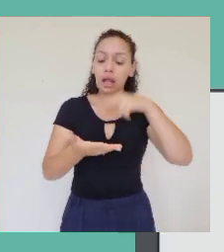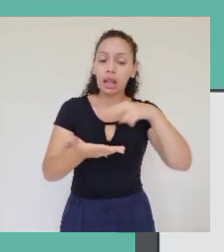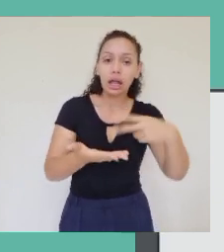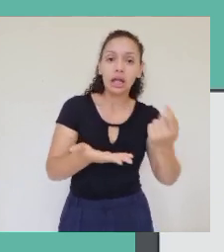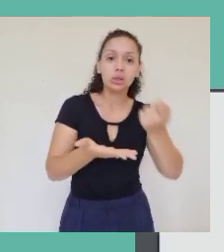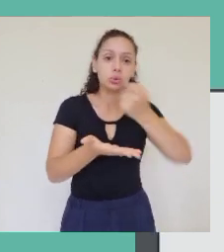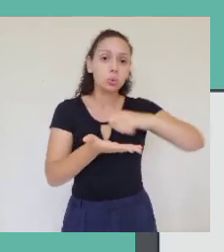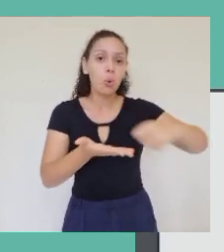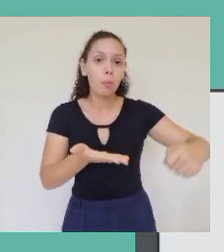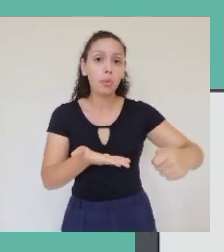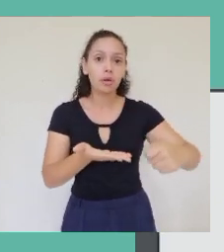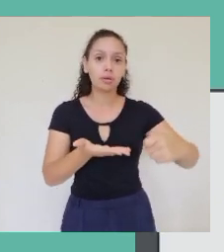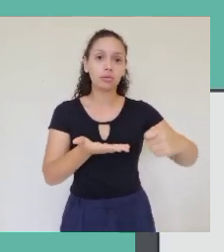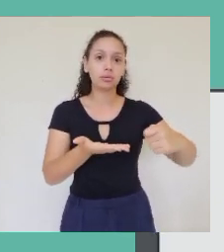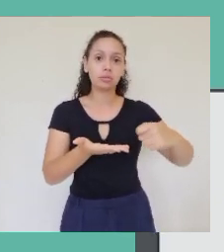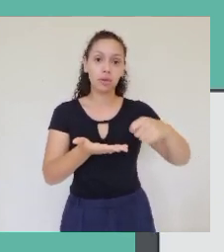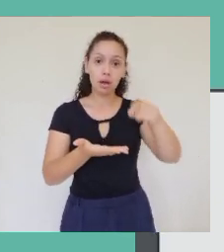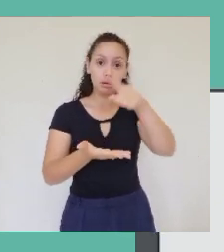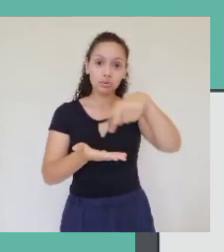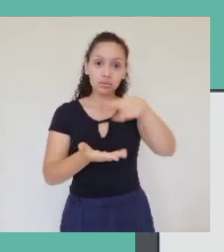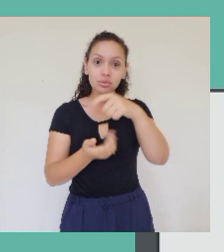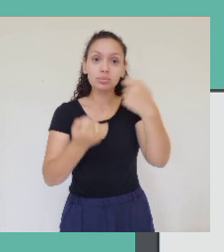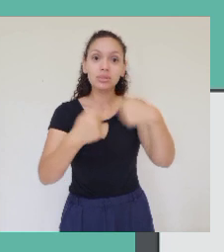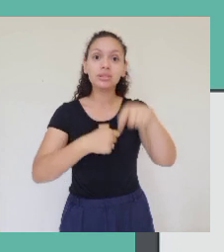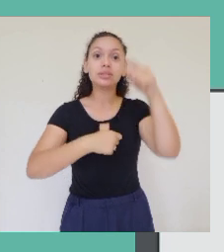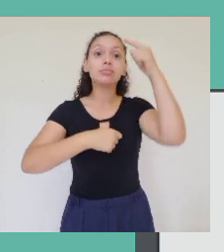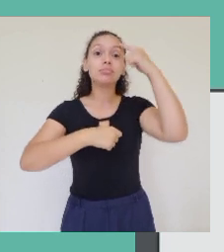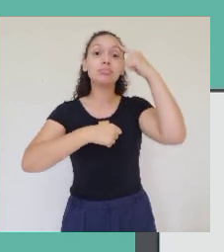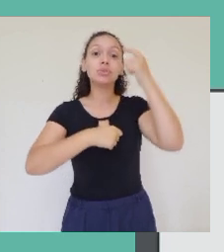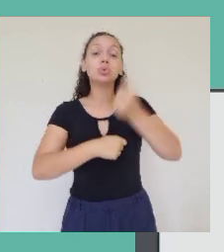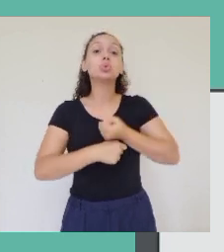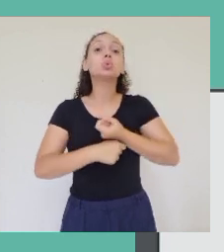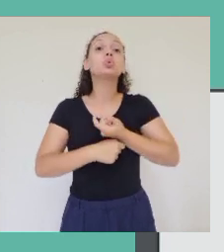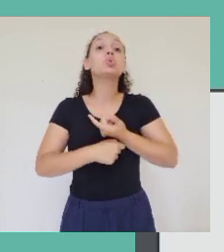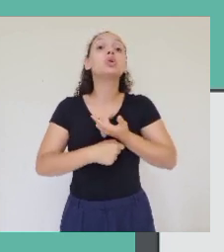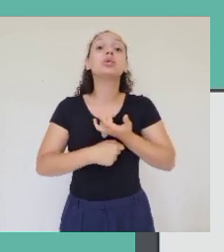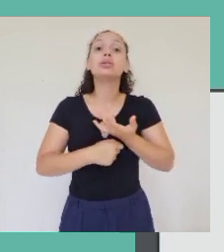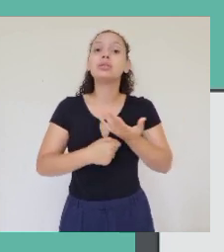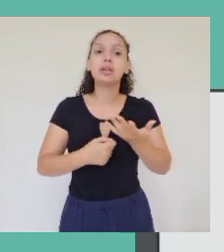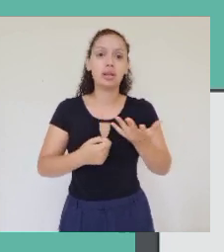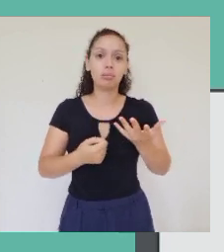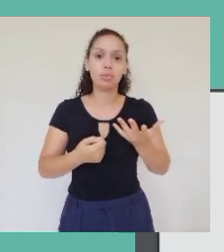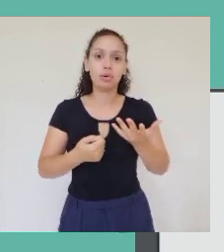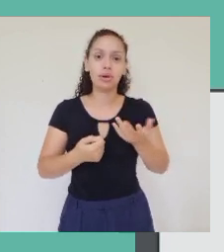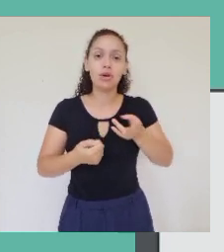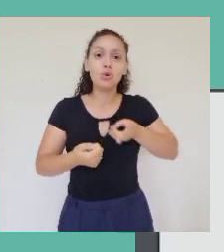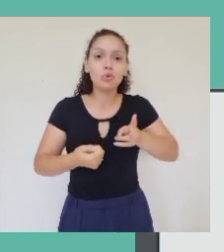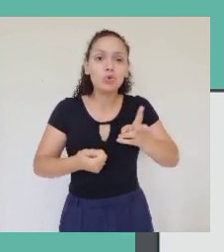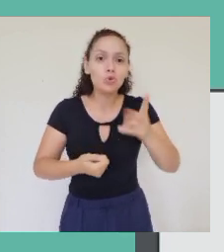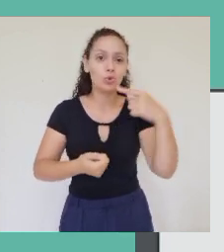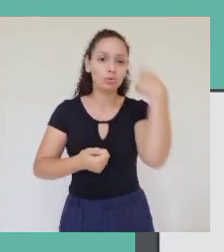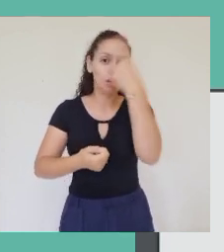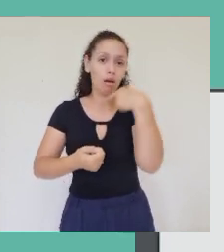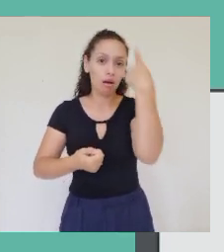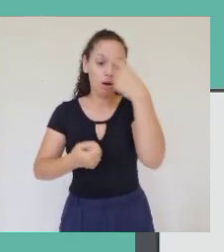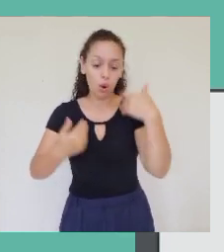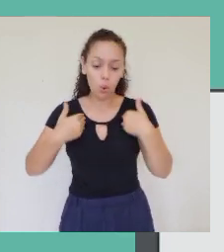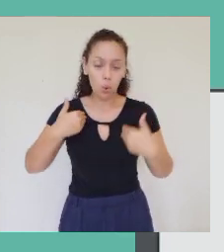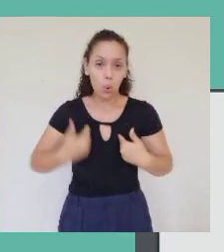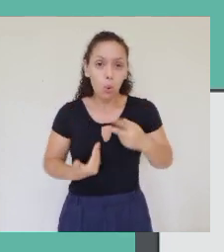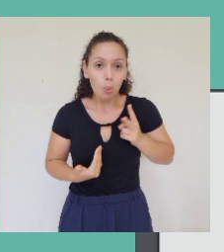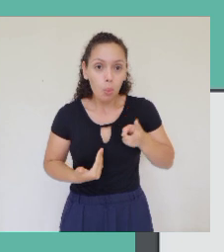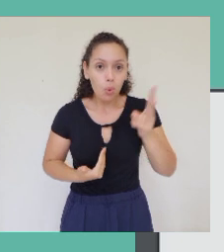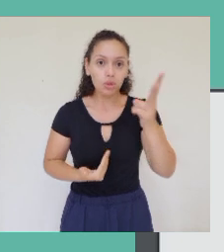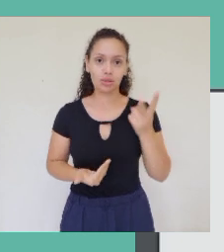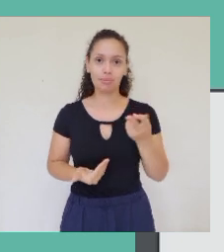copiando para a gente ter essa consciência de quanto tempo a gente fica na mesma postura por muito tempo, né? E a gente só para perceber isso